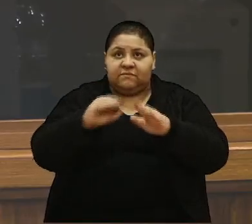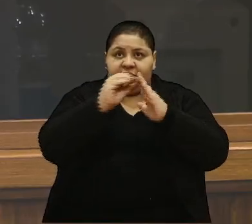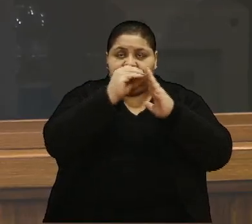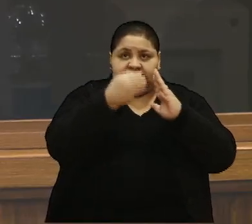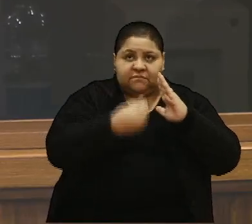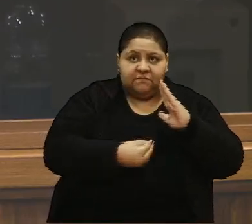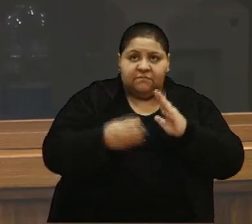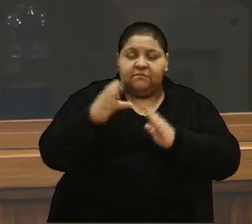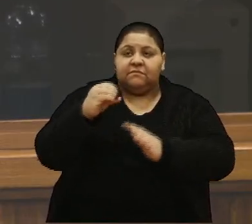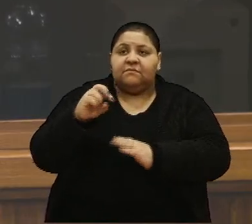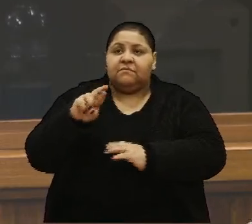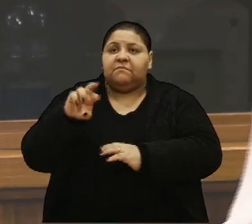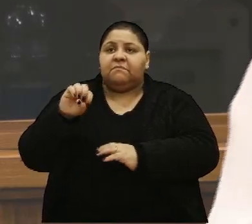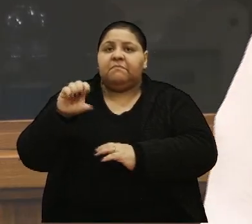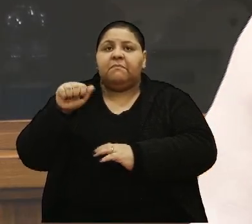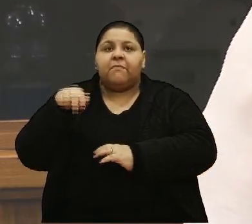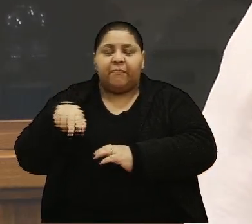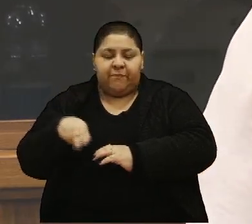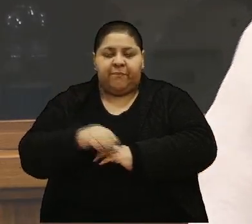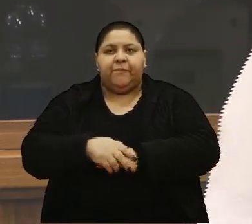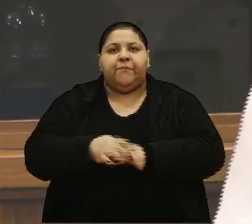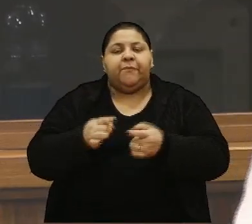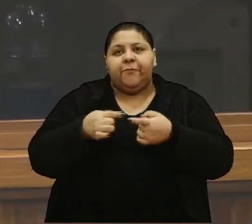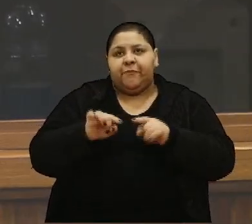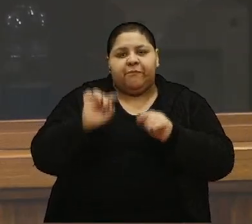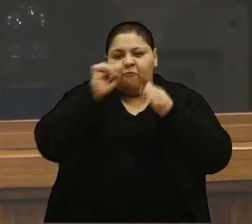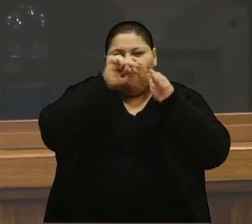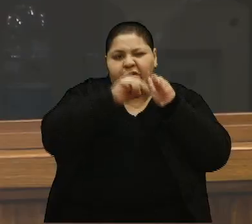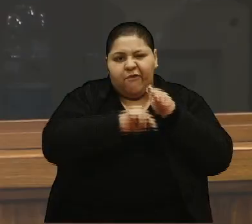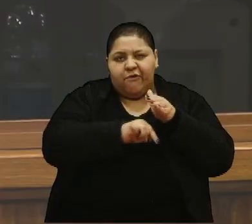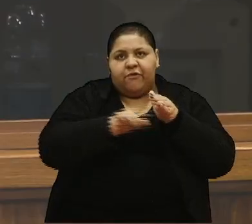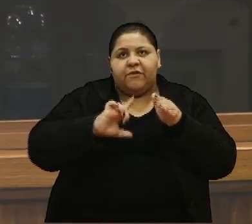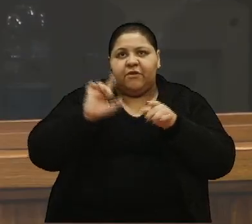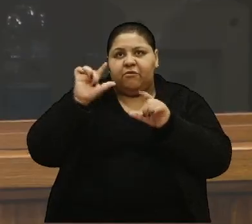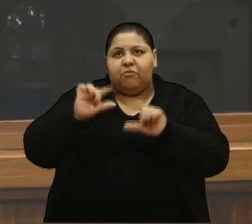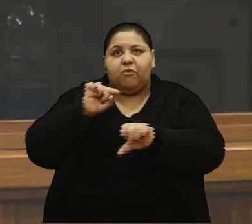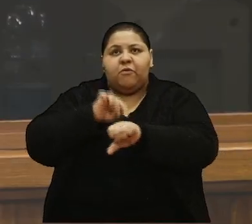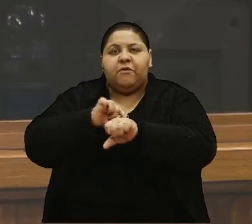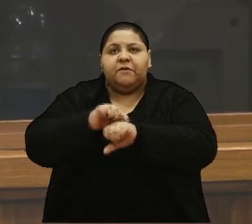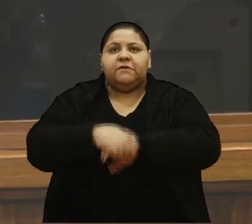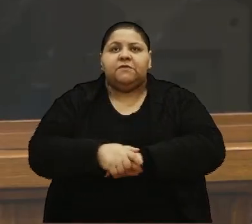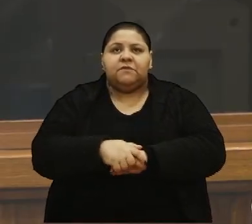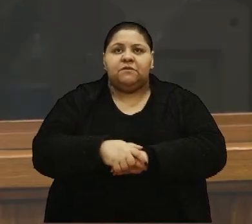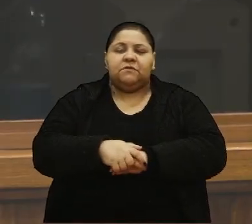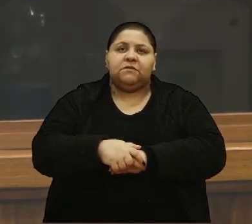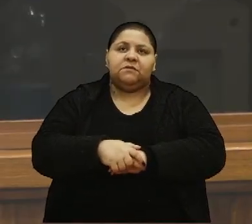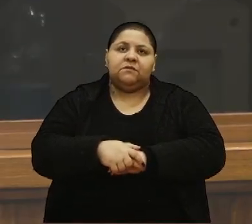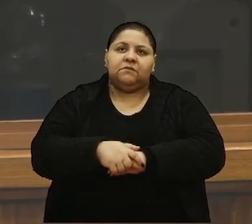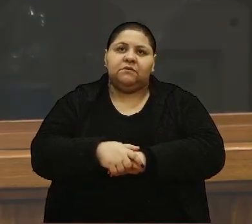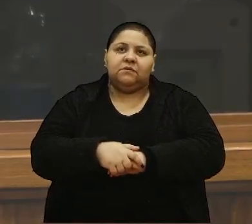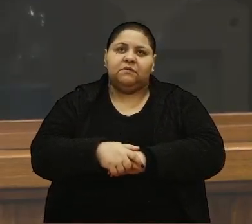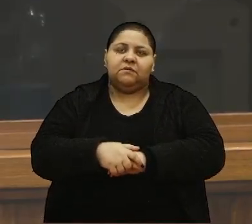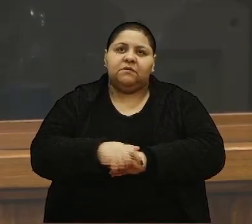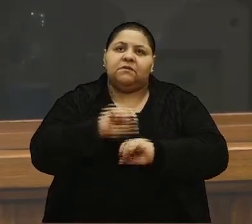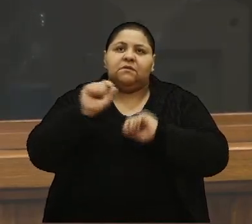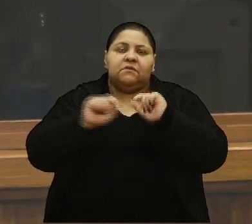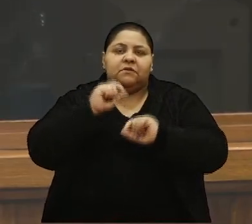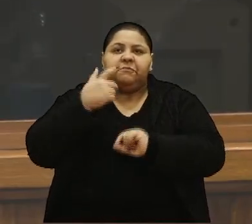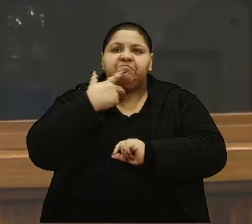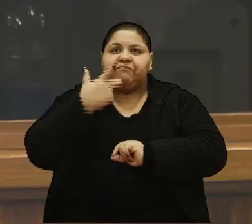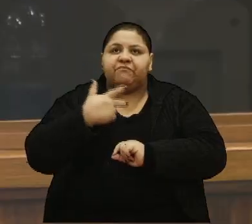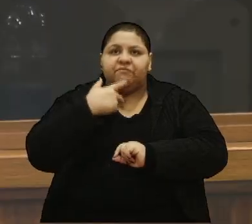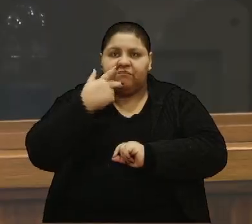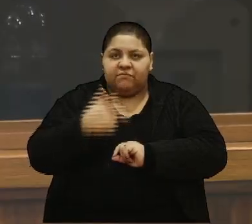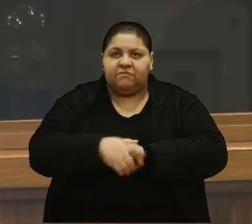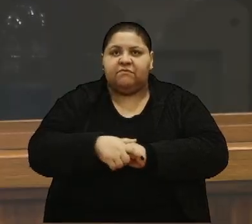da Corsã, por exemplo. Mas, enfim, eu não vou entrar nesse debate porque eu tenho pouco tempo. Mas o que eu queria dizer é